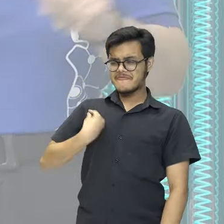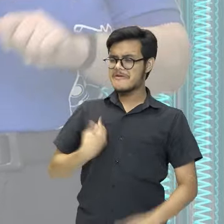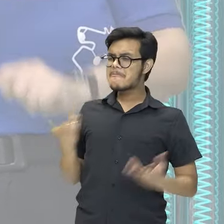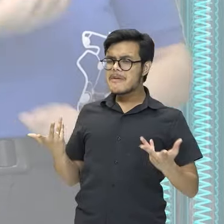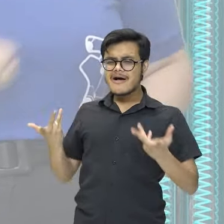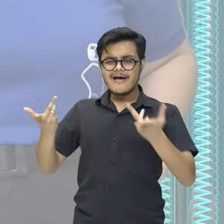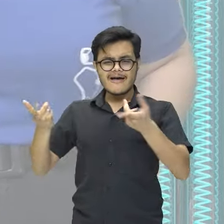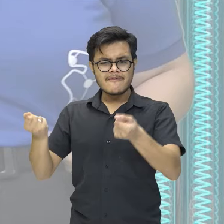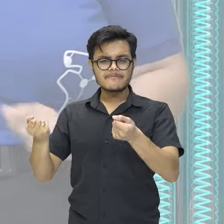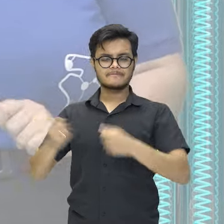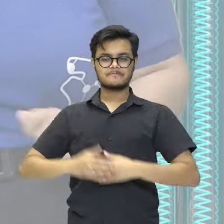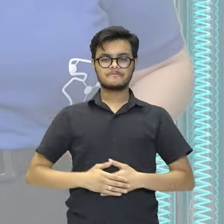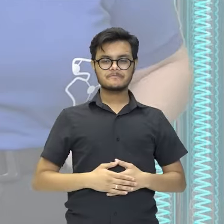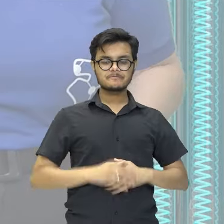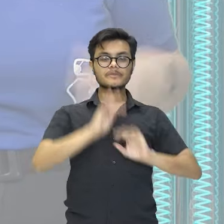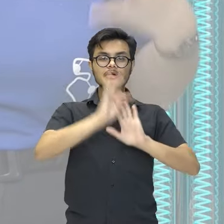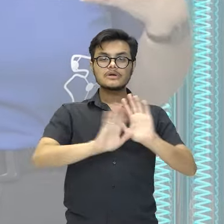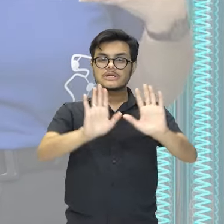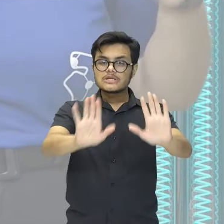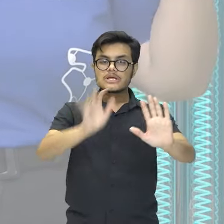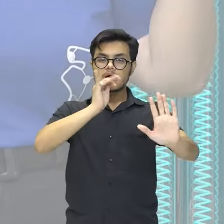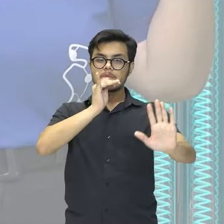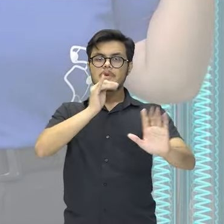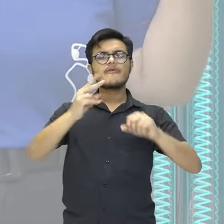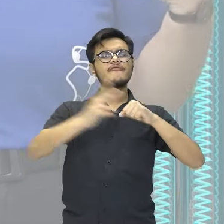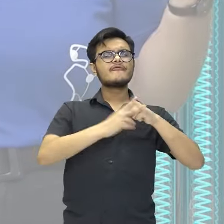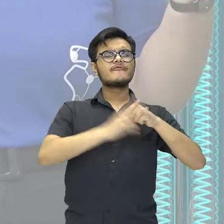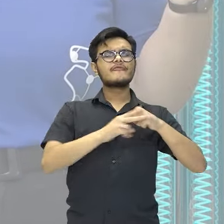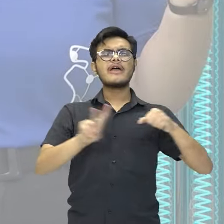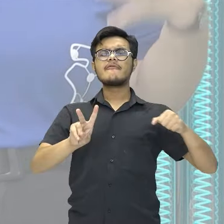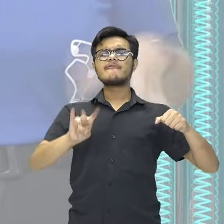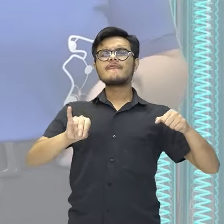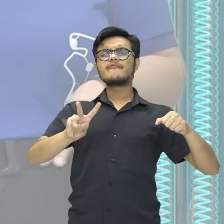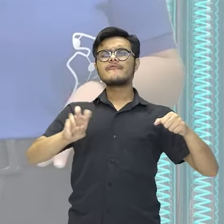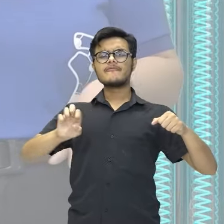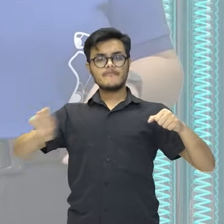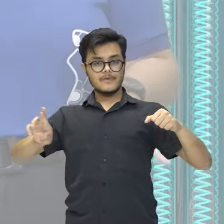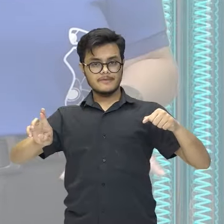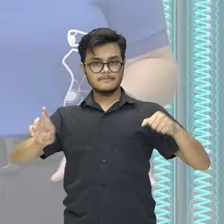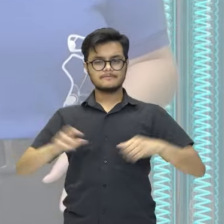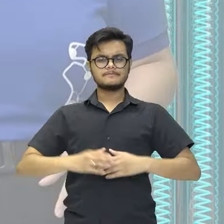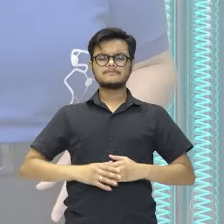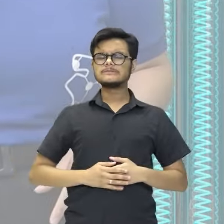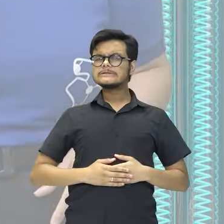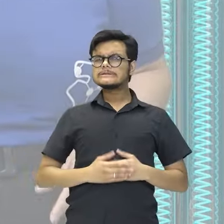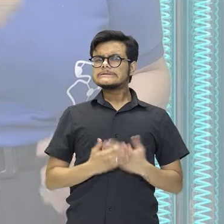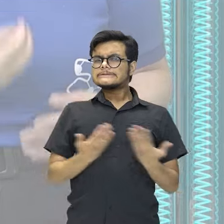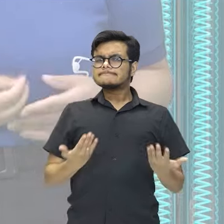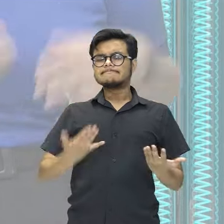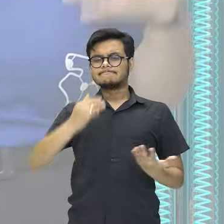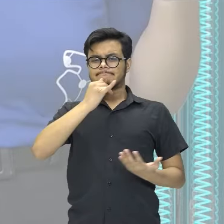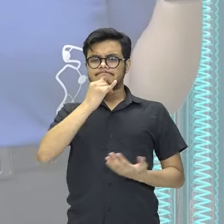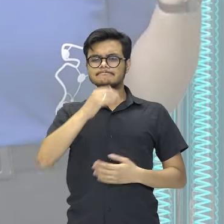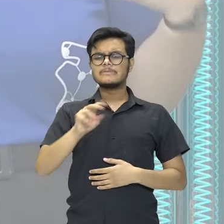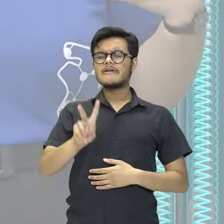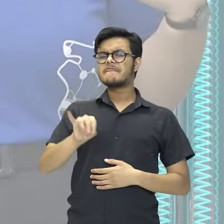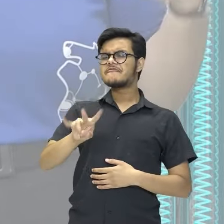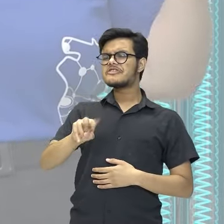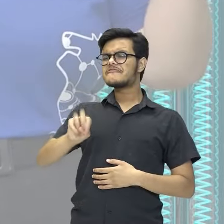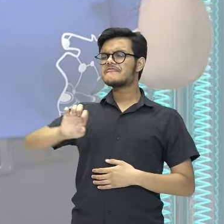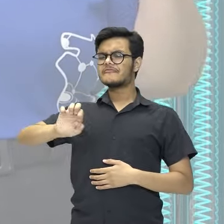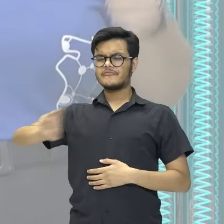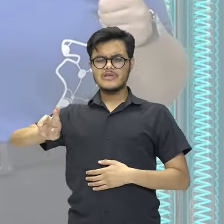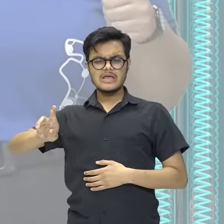e E aí eu chamo a atenção de vocês para o verbo viver Será que a informação do verbo